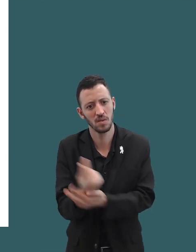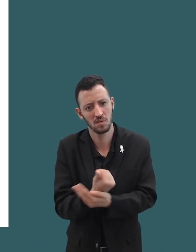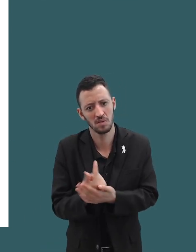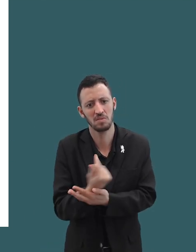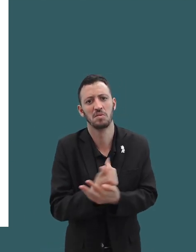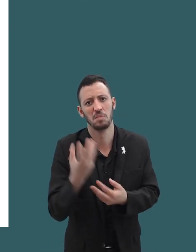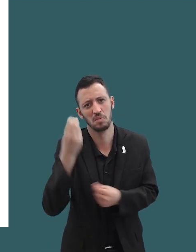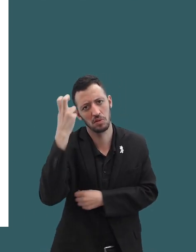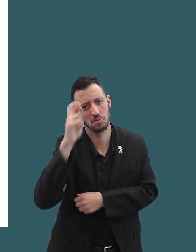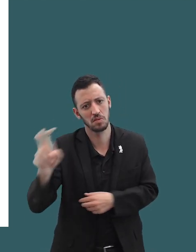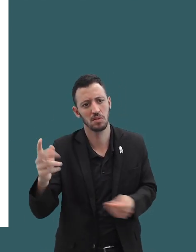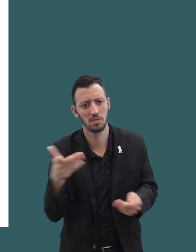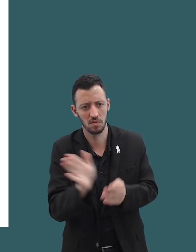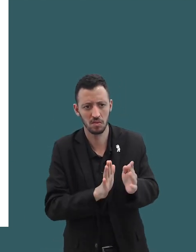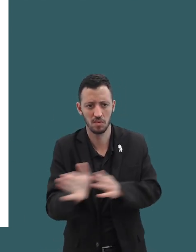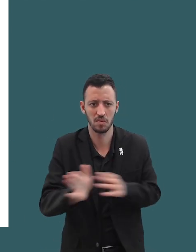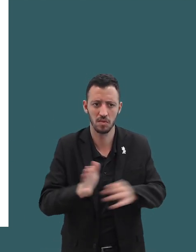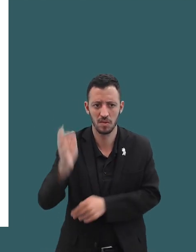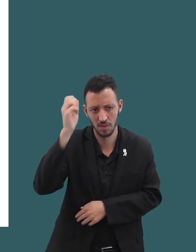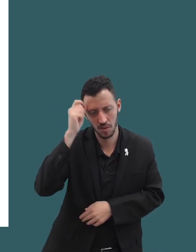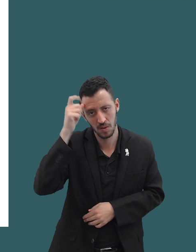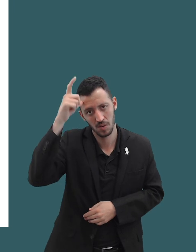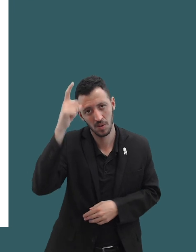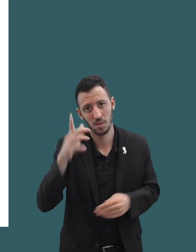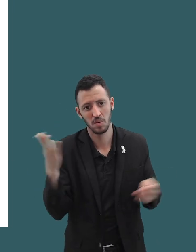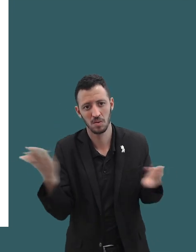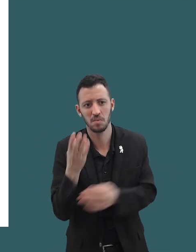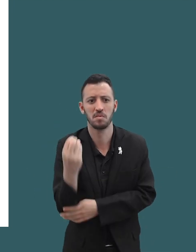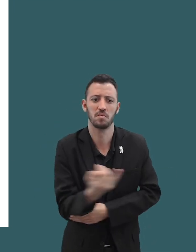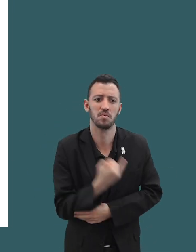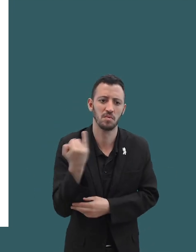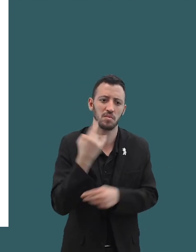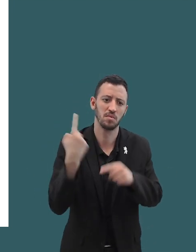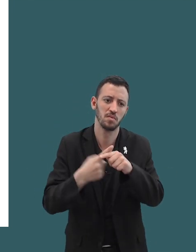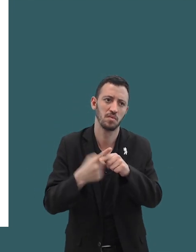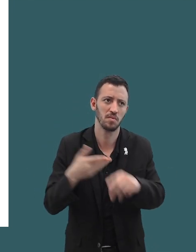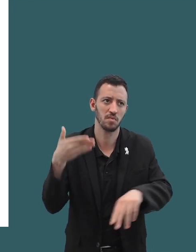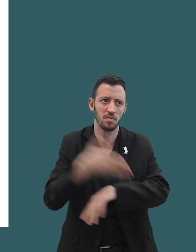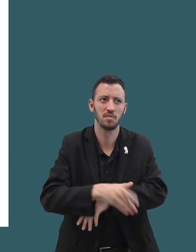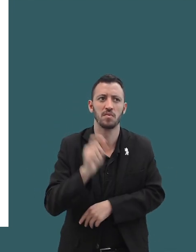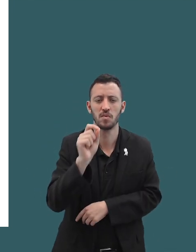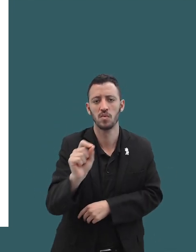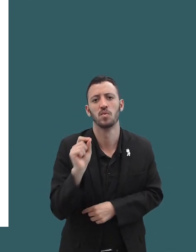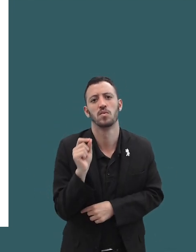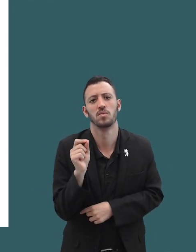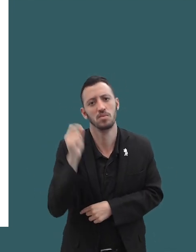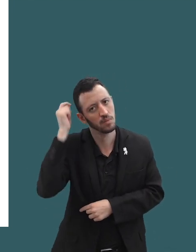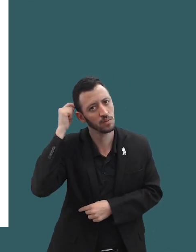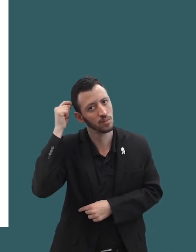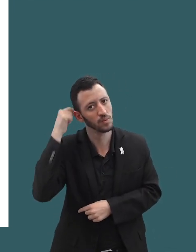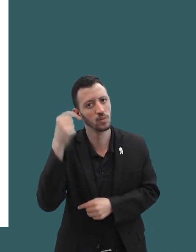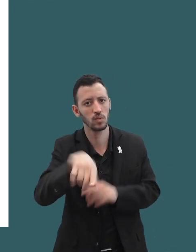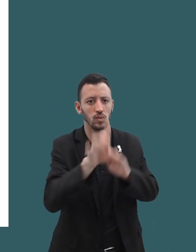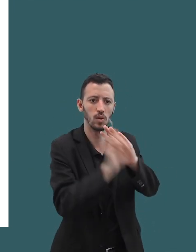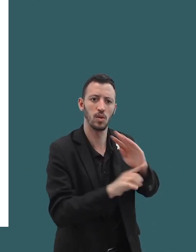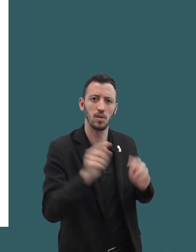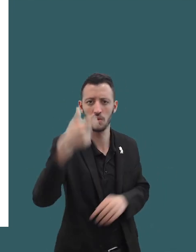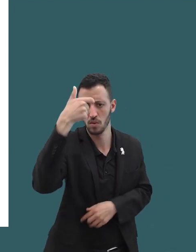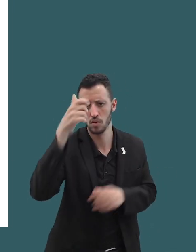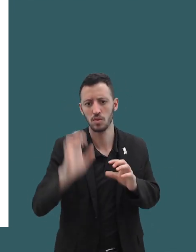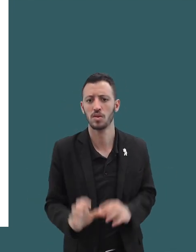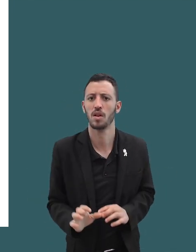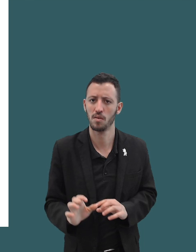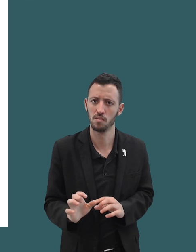intelectual, o acesso ao conhecimento, isso aí é importante, porque o acesso ao conhecimento é um direito do